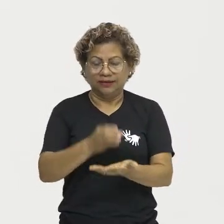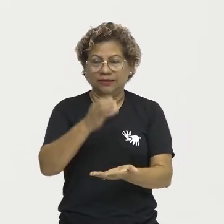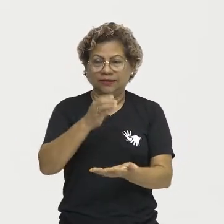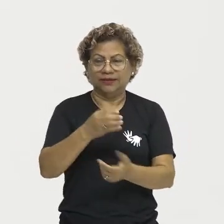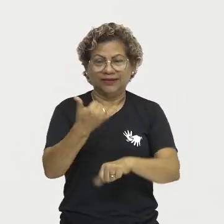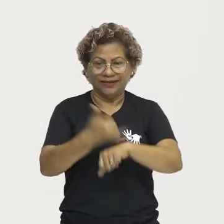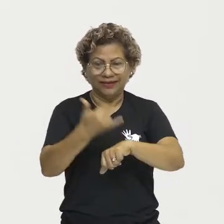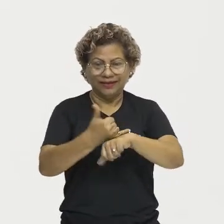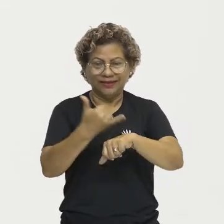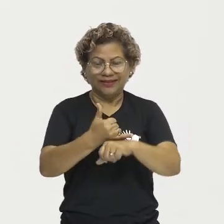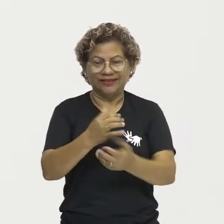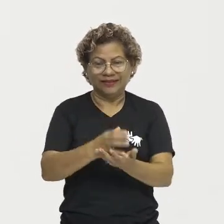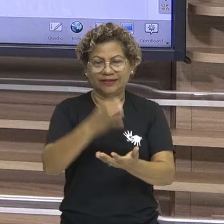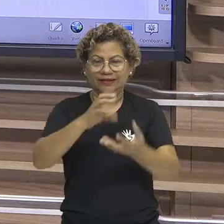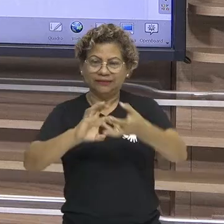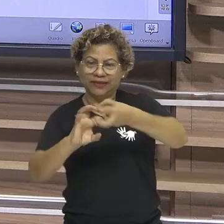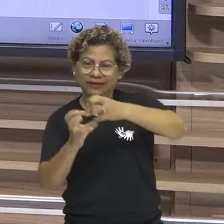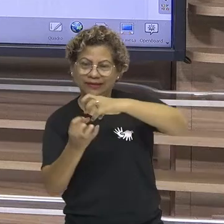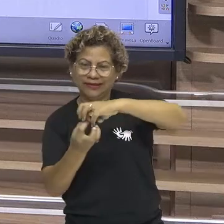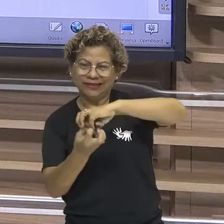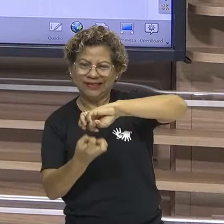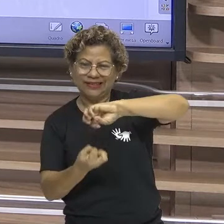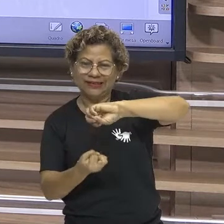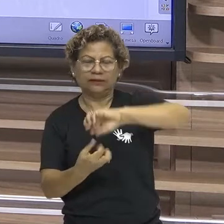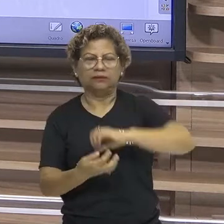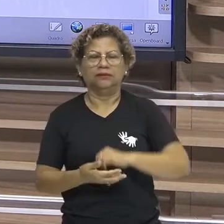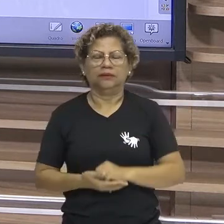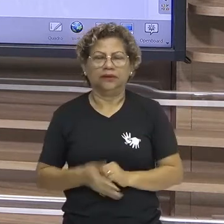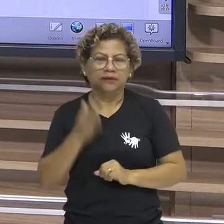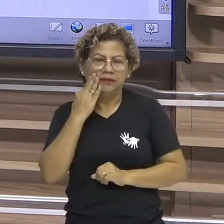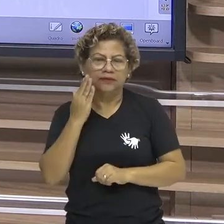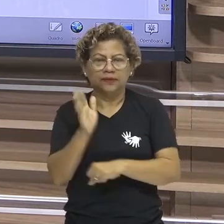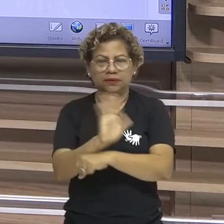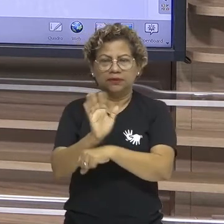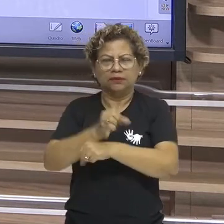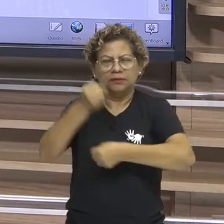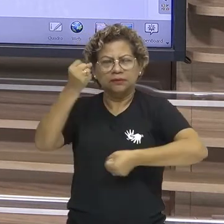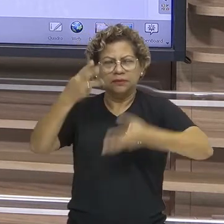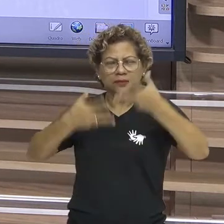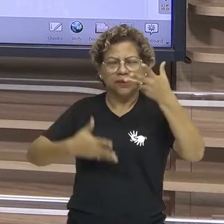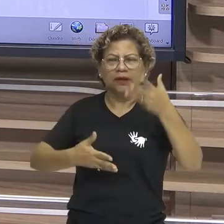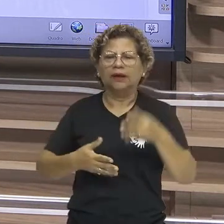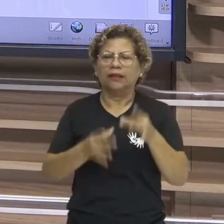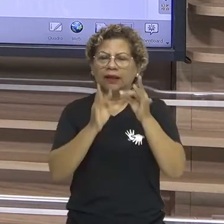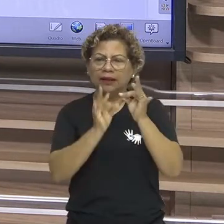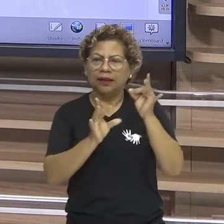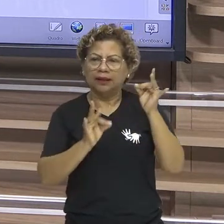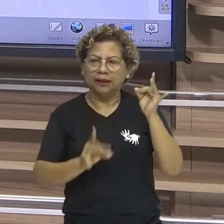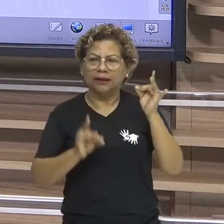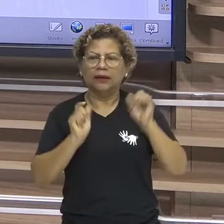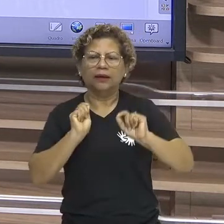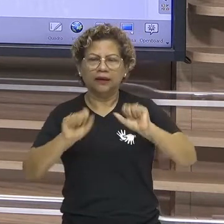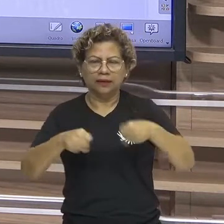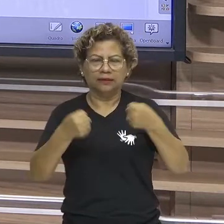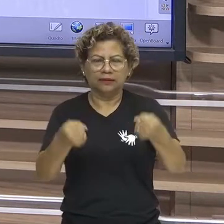foi deformada. Vamos ver aí mais um vídeo explicativo, né, interessante, sobre a questão da